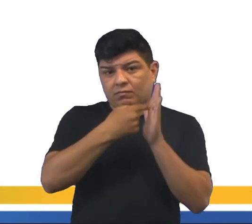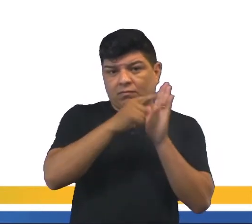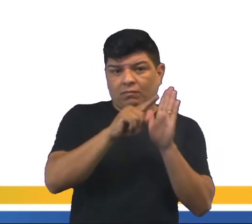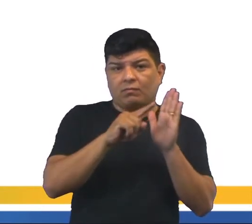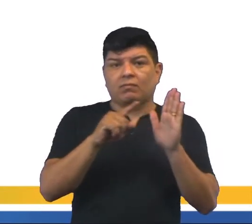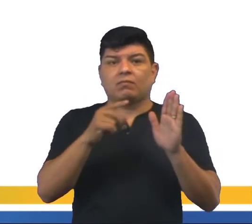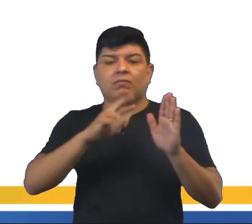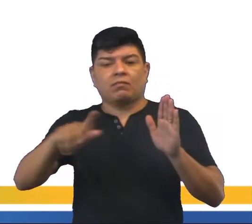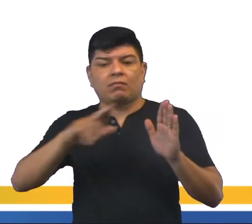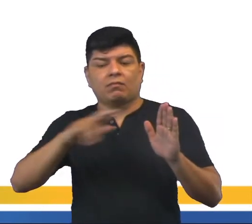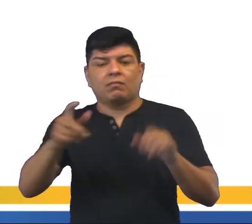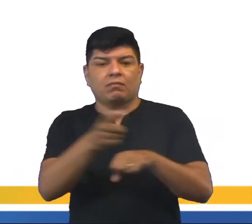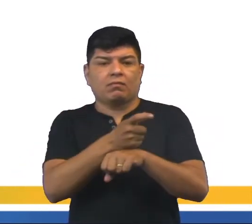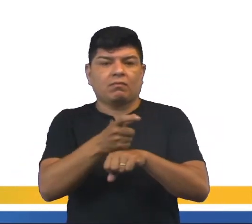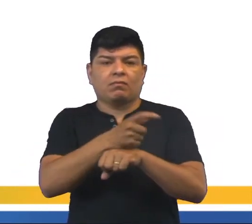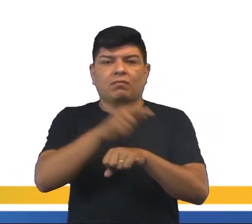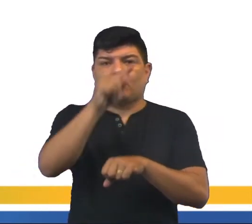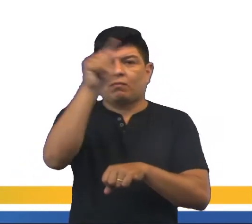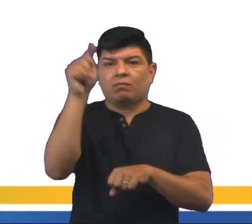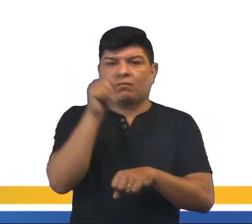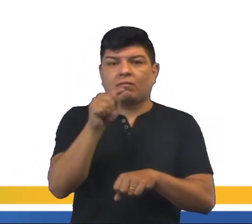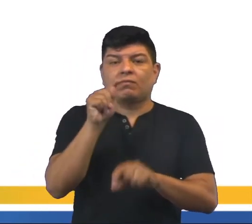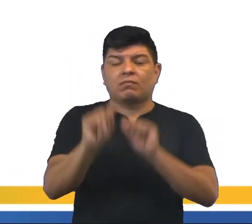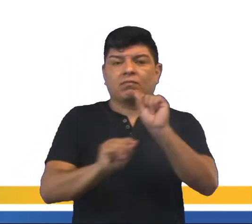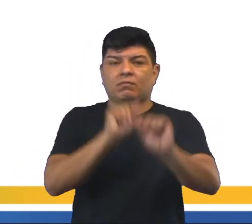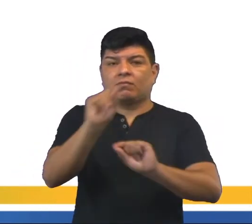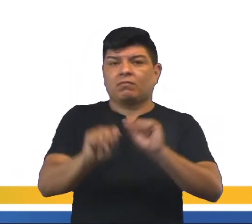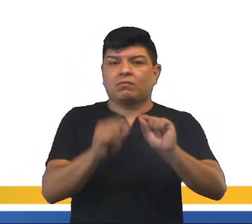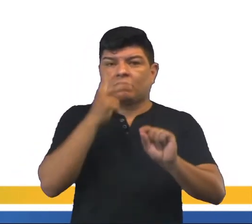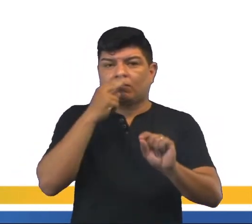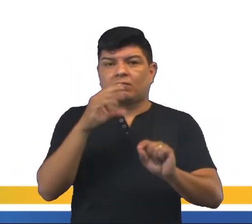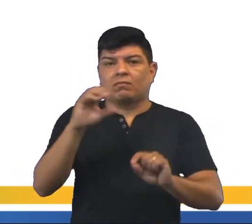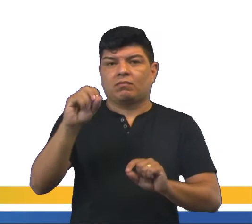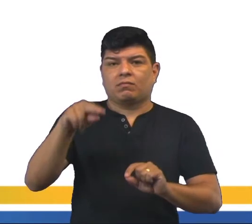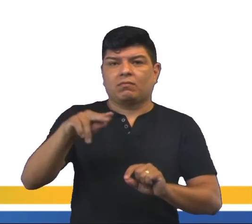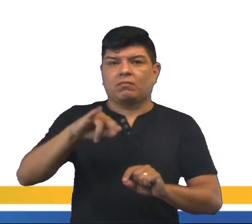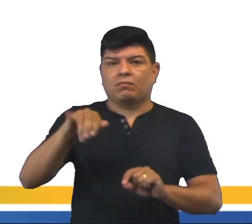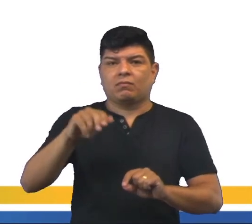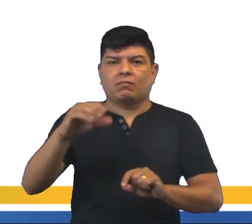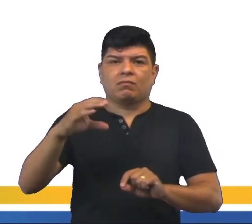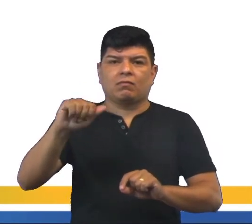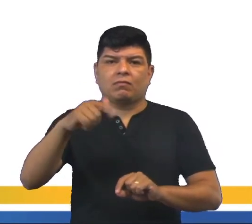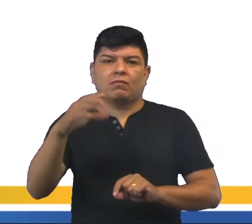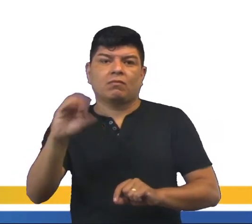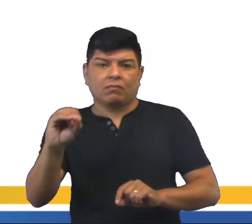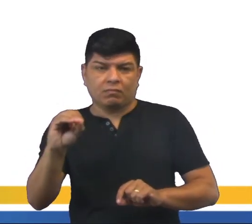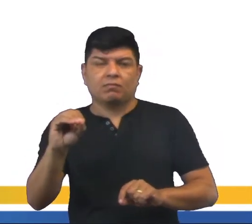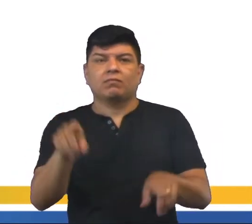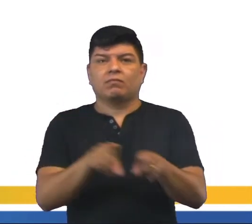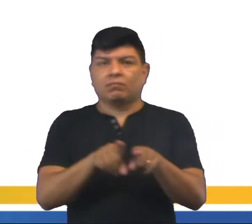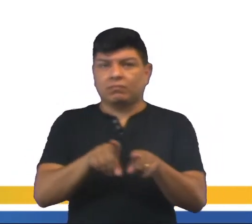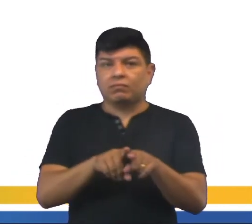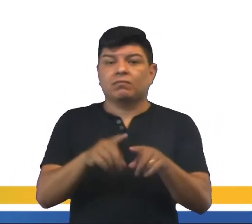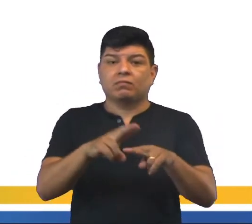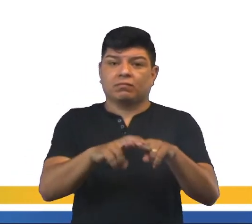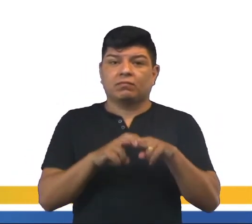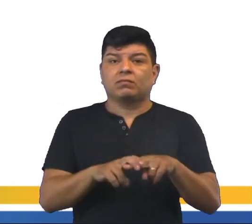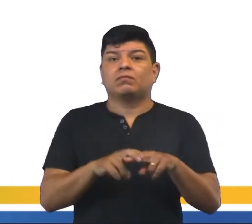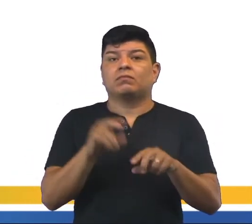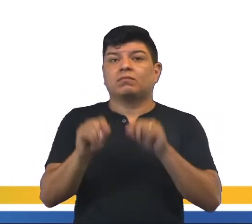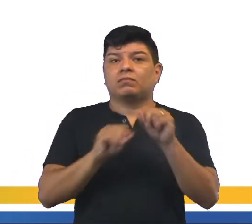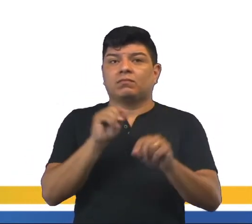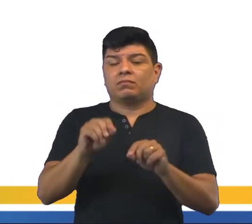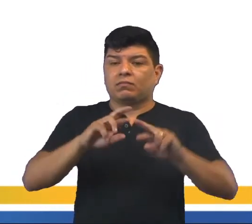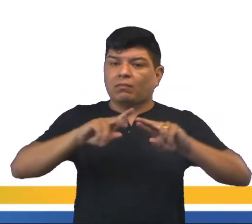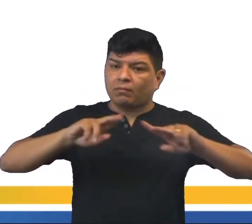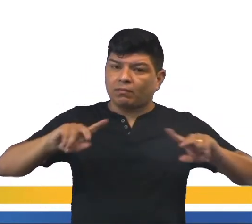ele não é mais um adjetivo interrogativo. Ele é o quê? Ele é uma conjunção, né? E os quais também, tá, galerinha? Então, isso aí chama-se